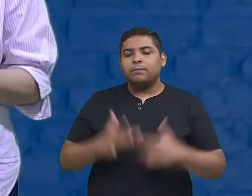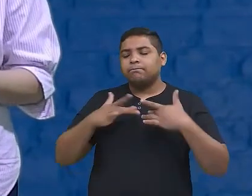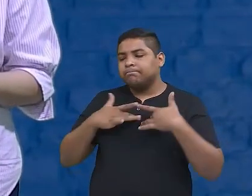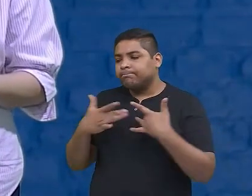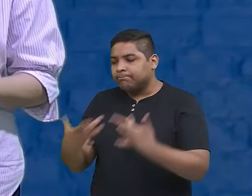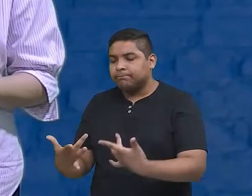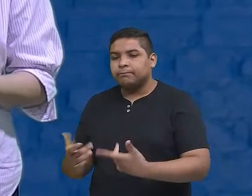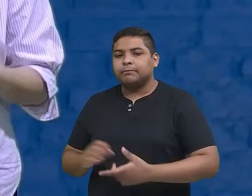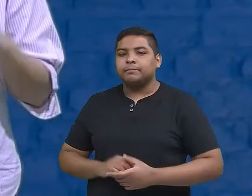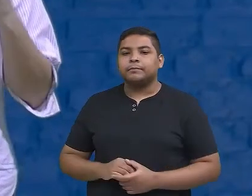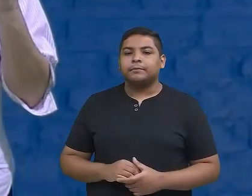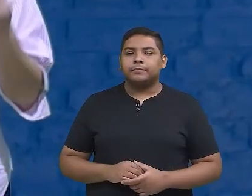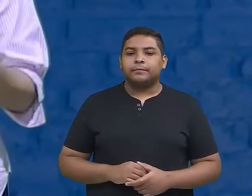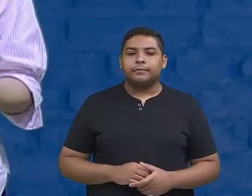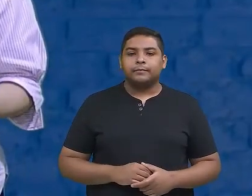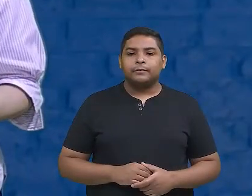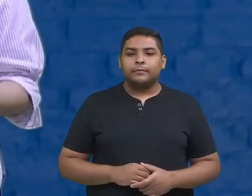falei,